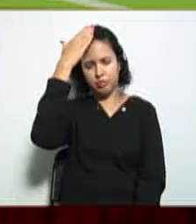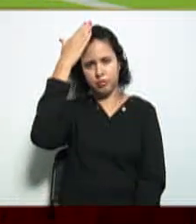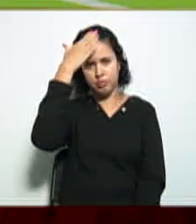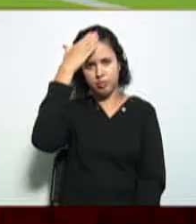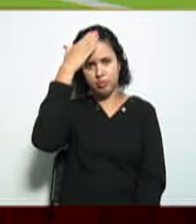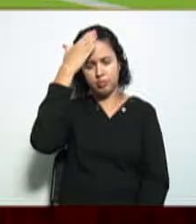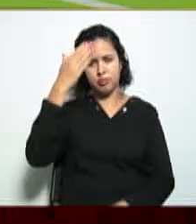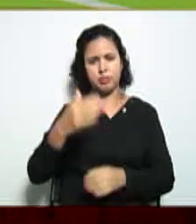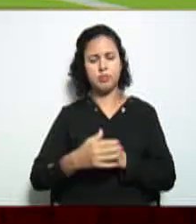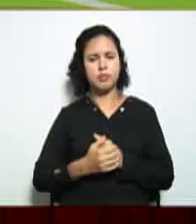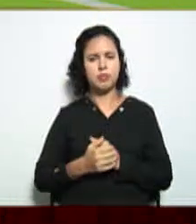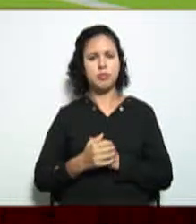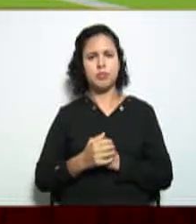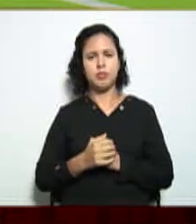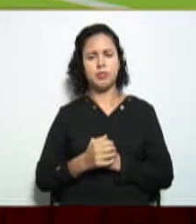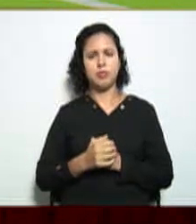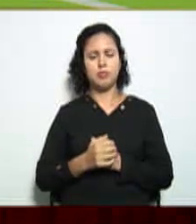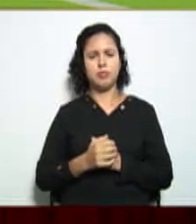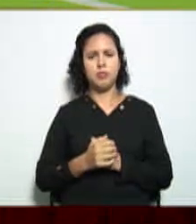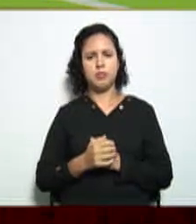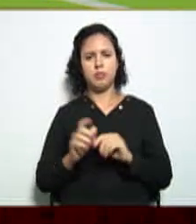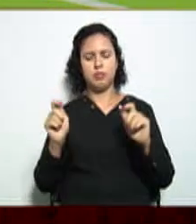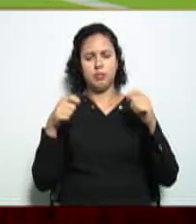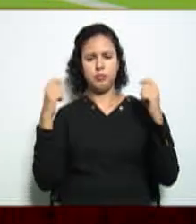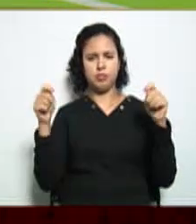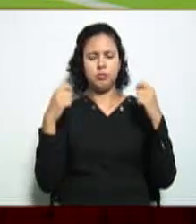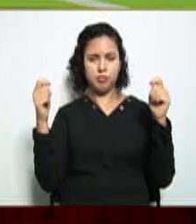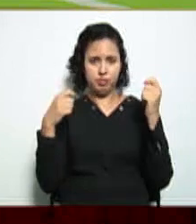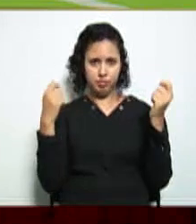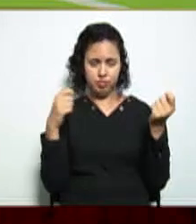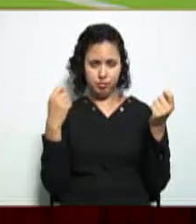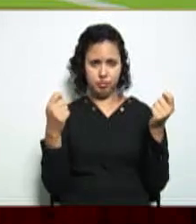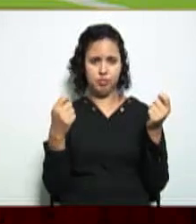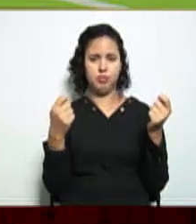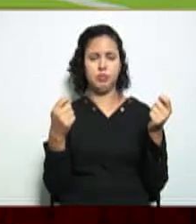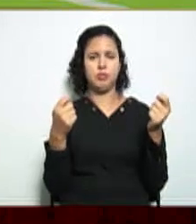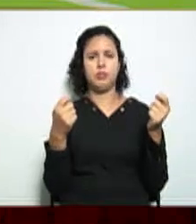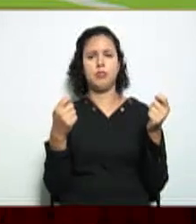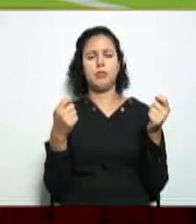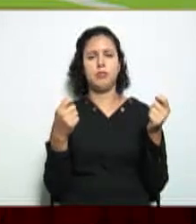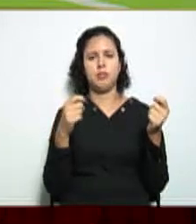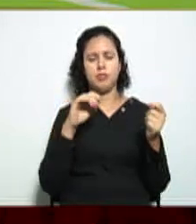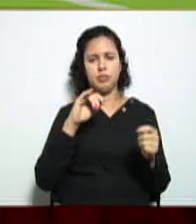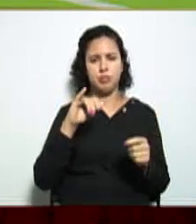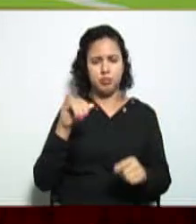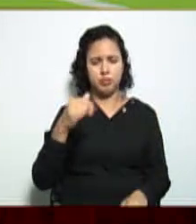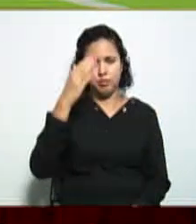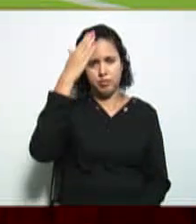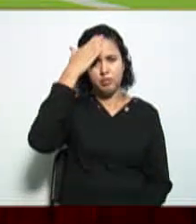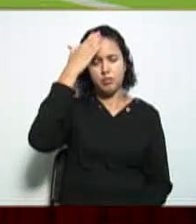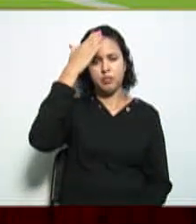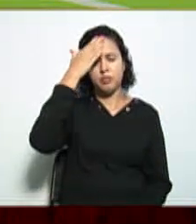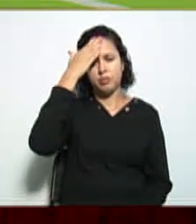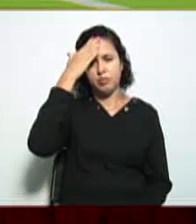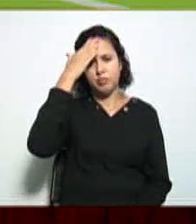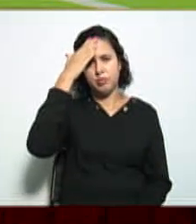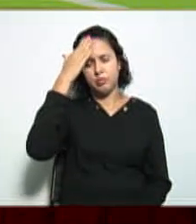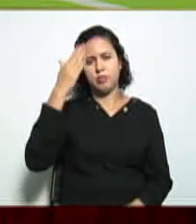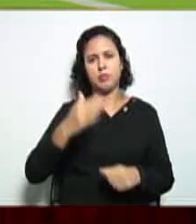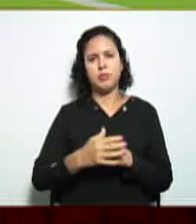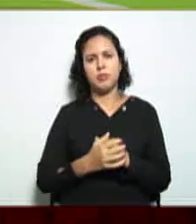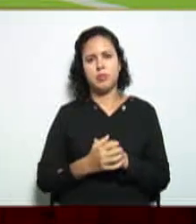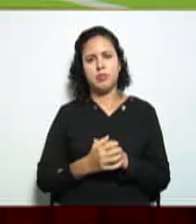aí da Escola Jorge Teixeira, de Ji-Paraná, da Escola de Ariquemes, do